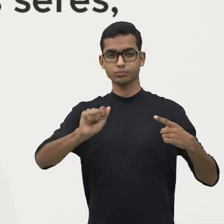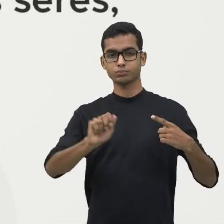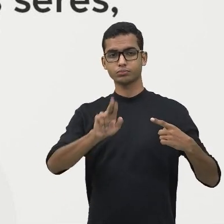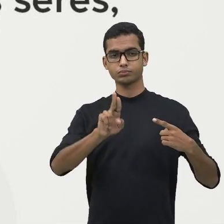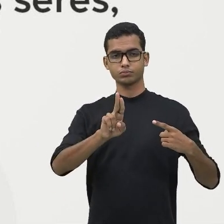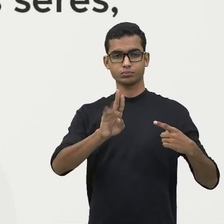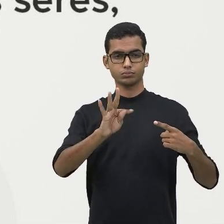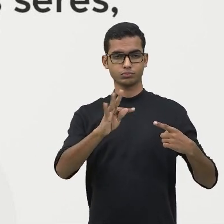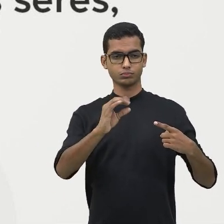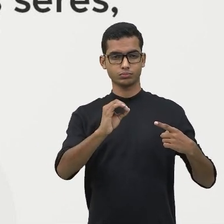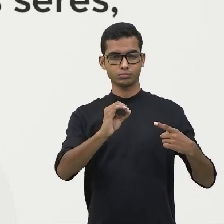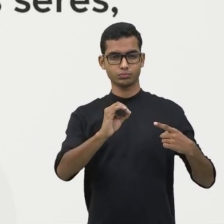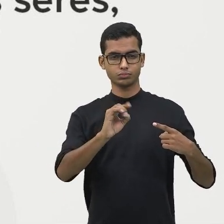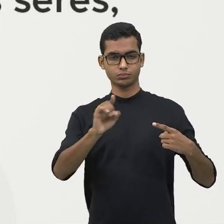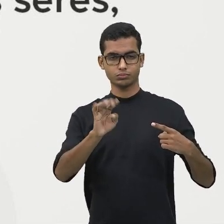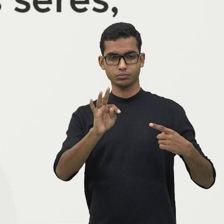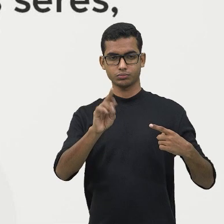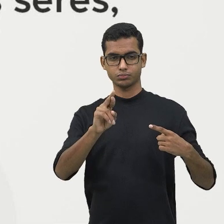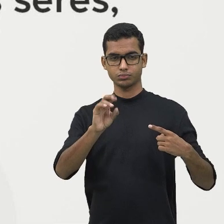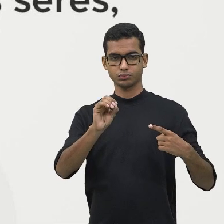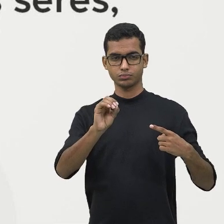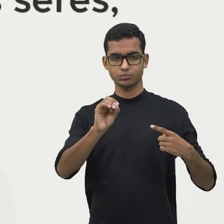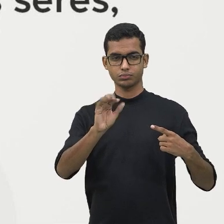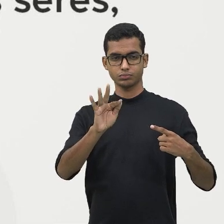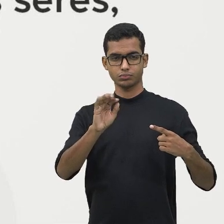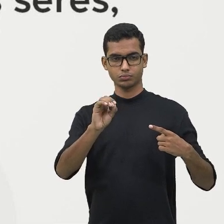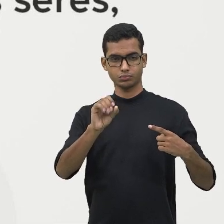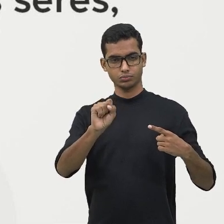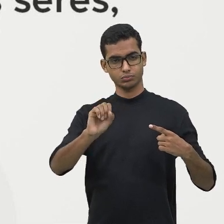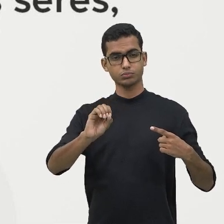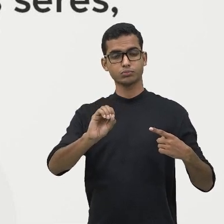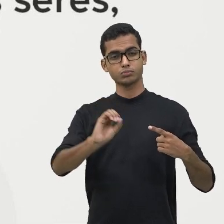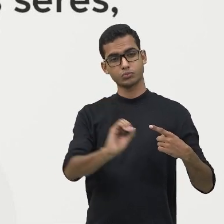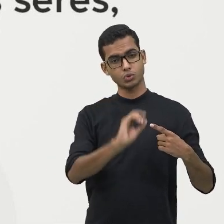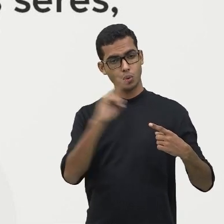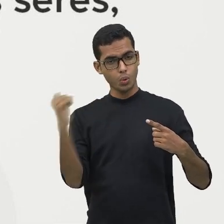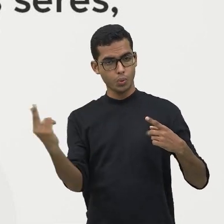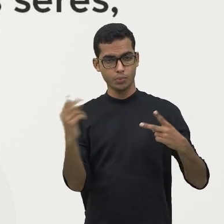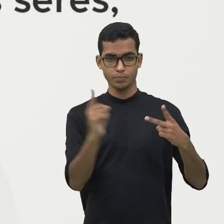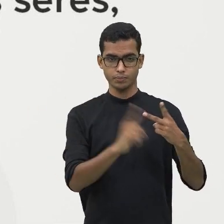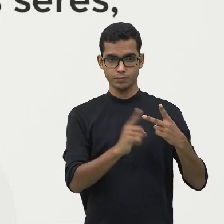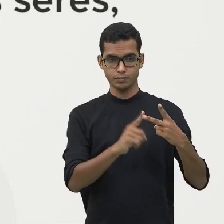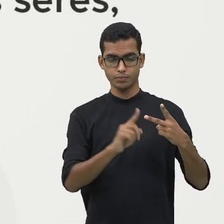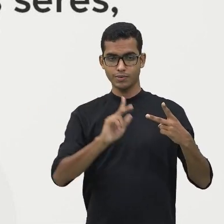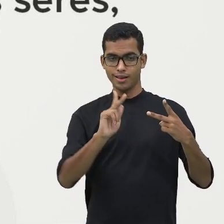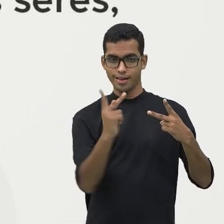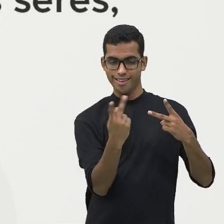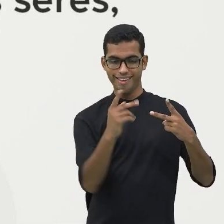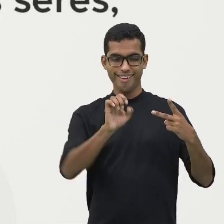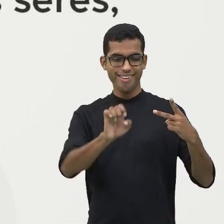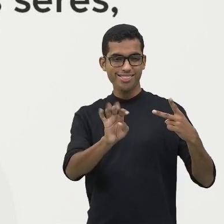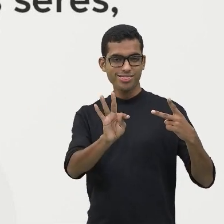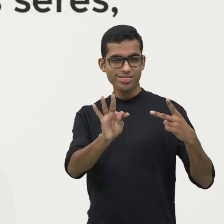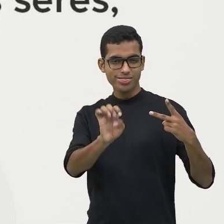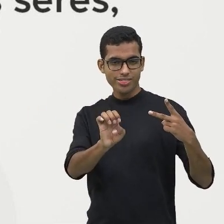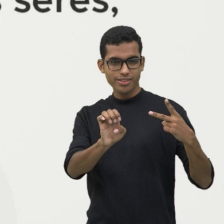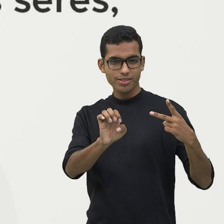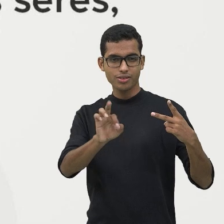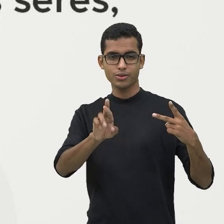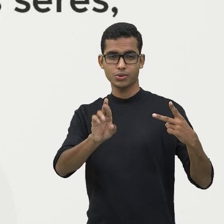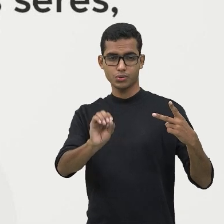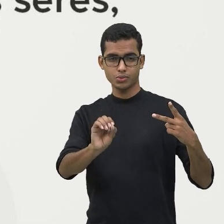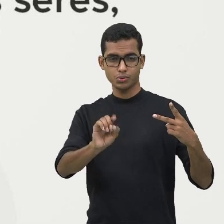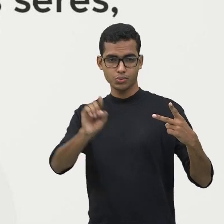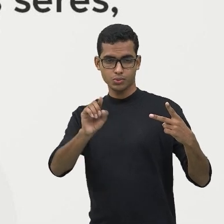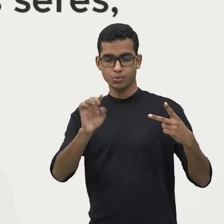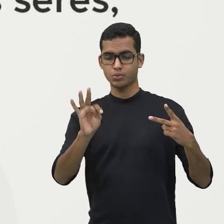autótrofos, ou eles são heterótrofos. Gente, observe que a palavra não é